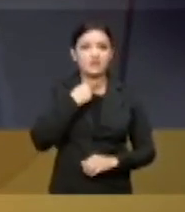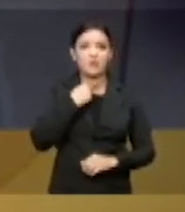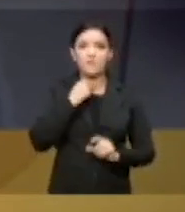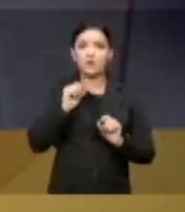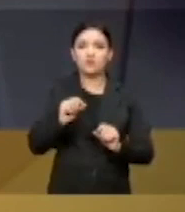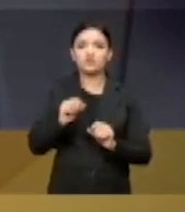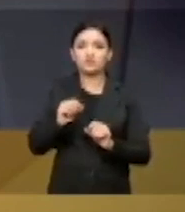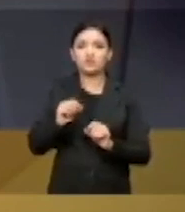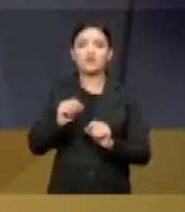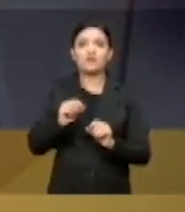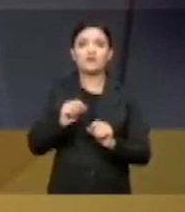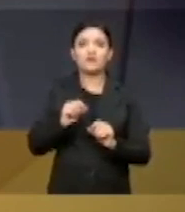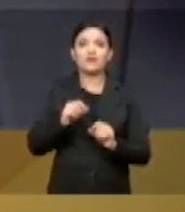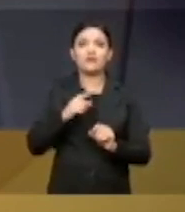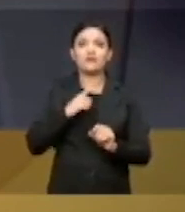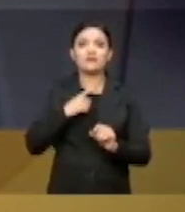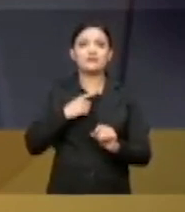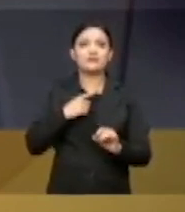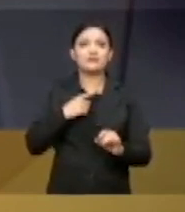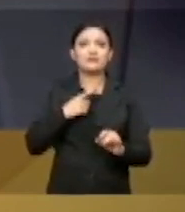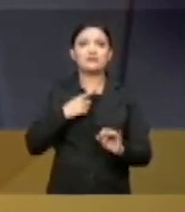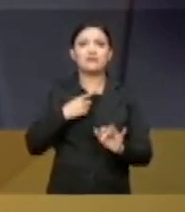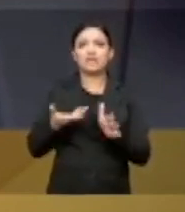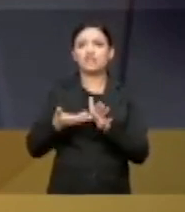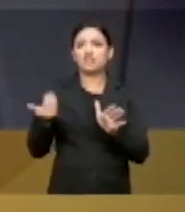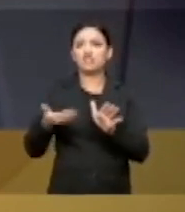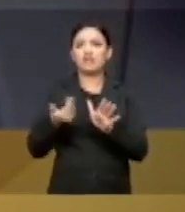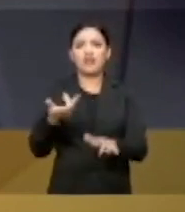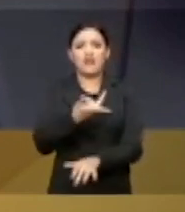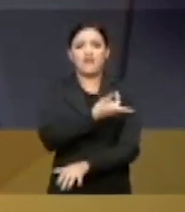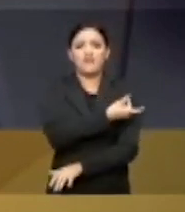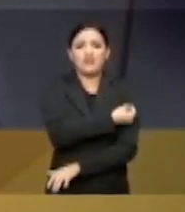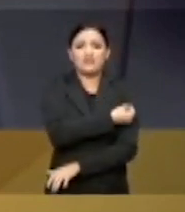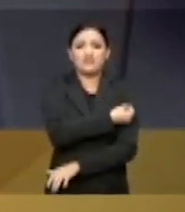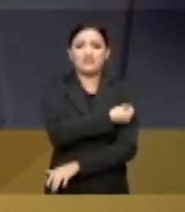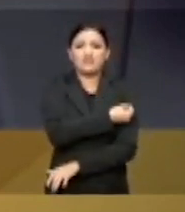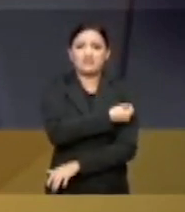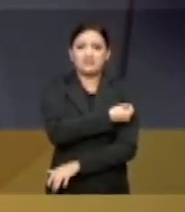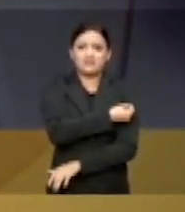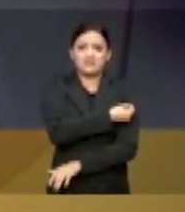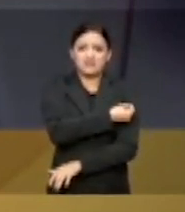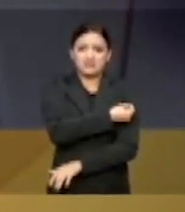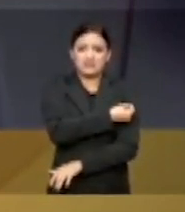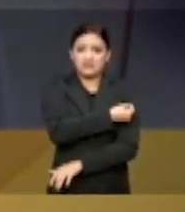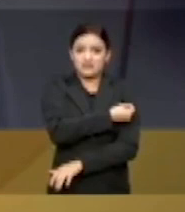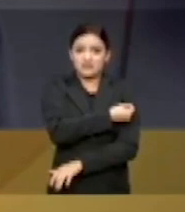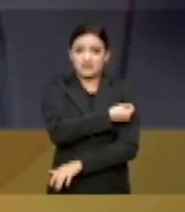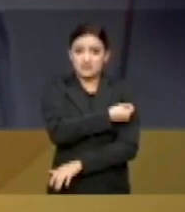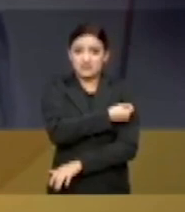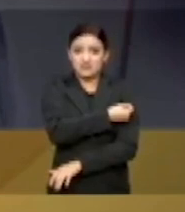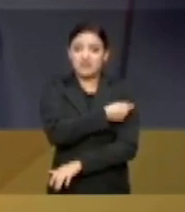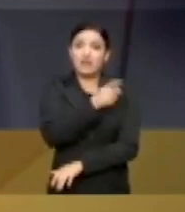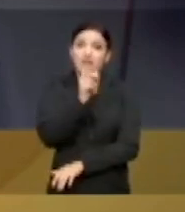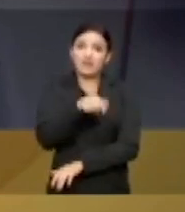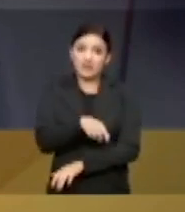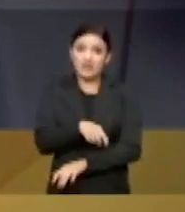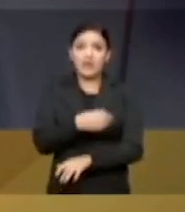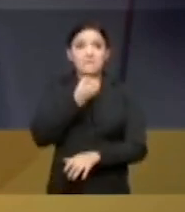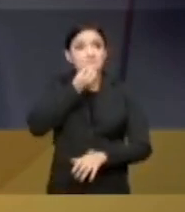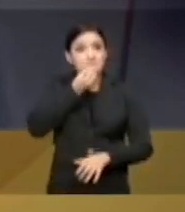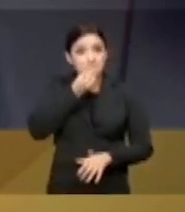de nenhum imunizante, de nenhuma vacina que venha a se mostrar eficaz e segura. Eficaz e